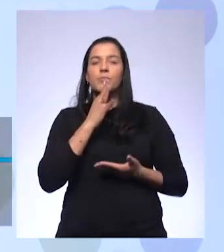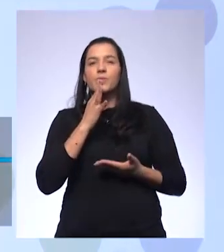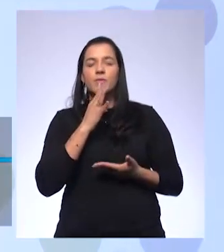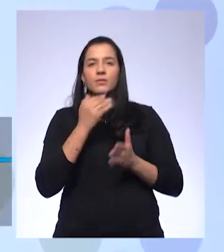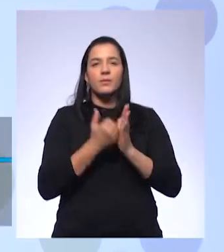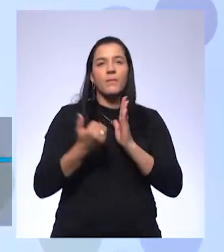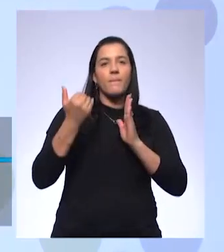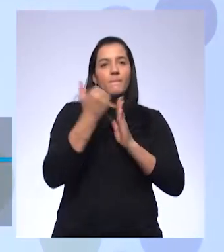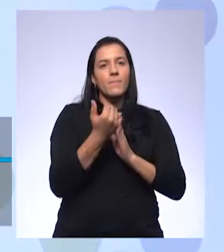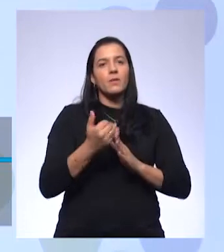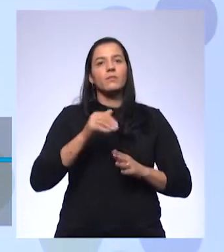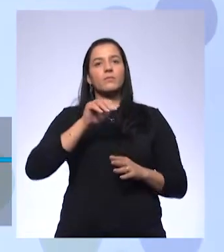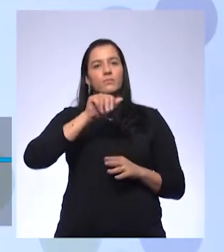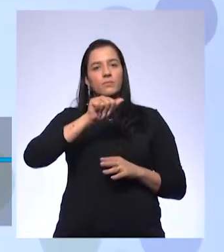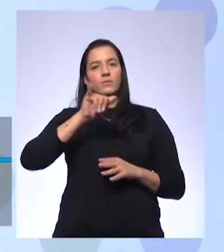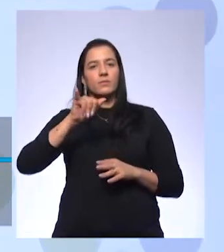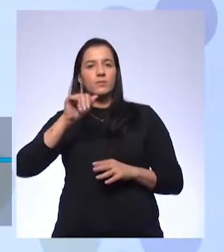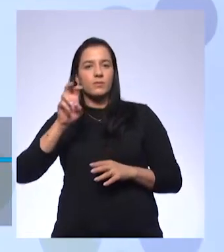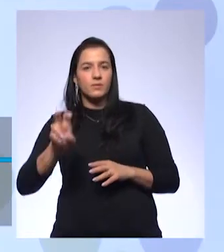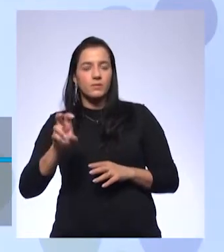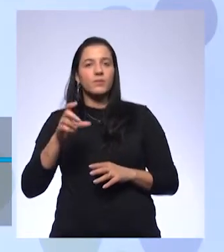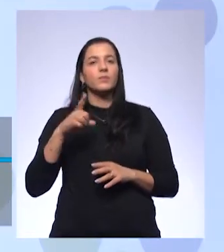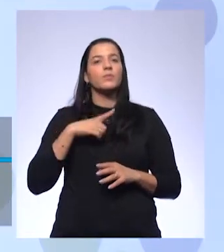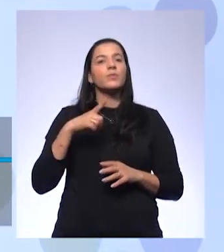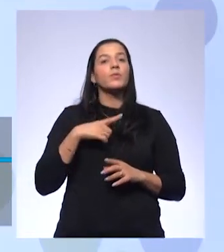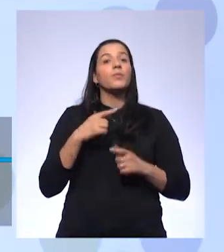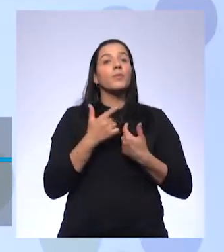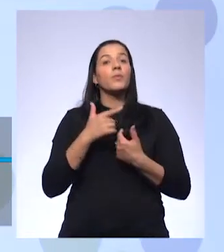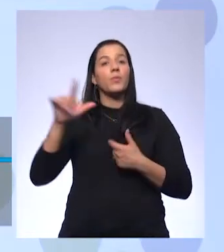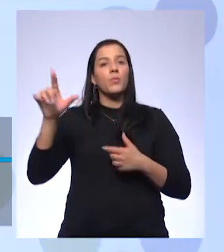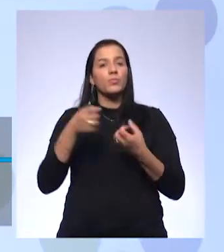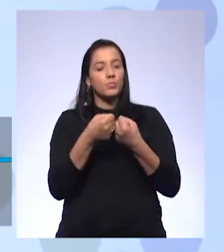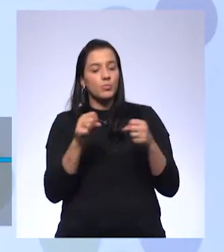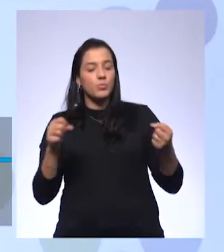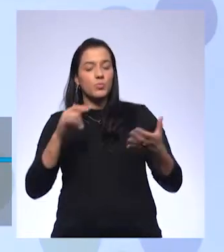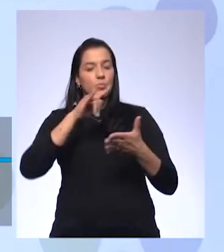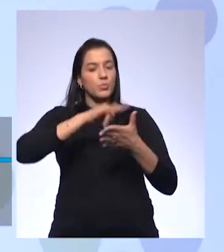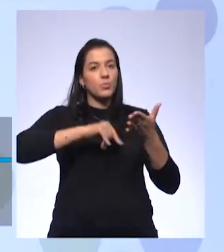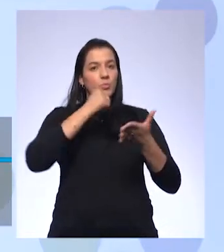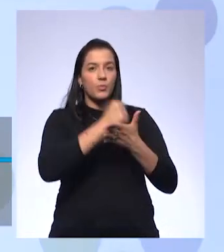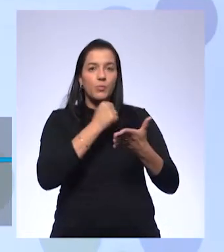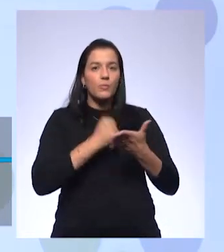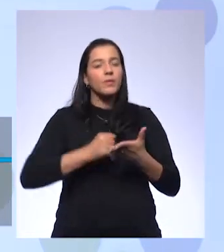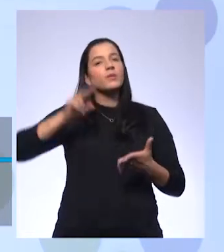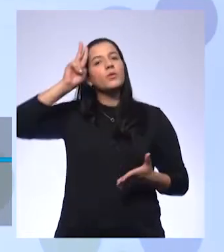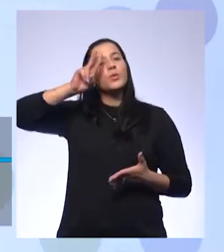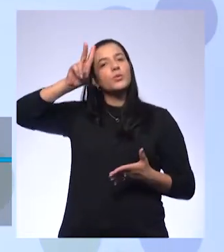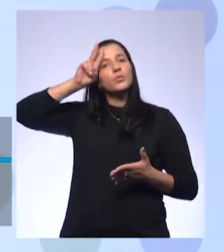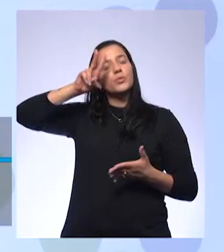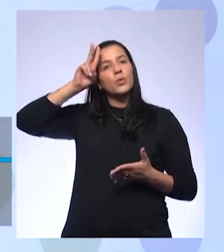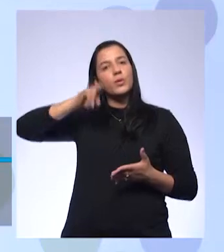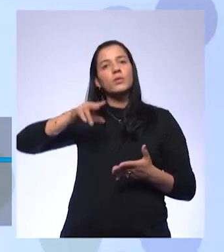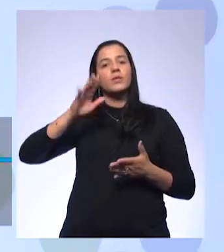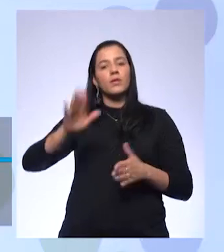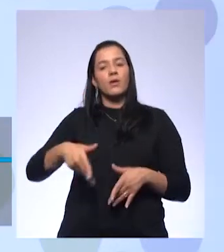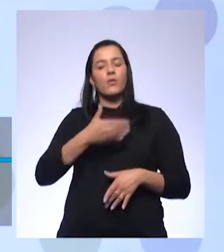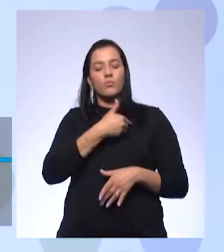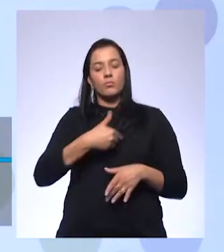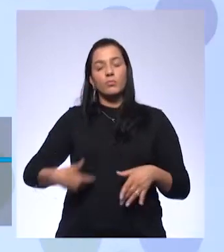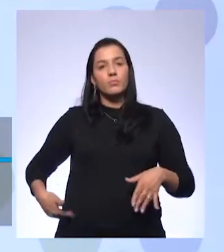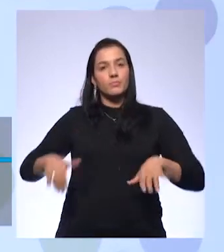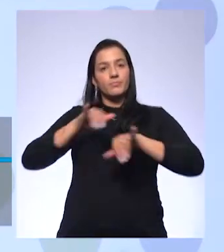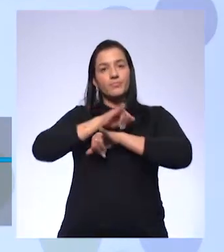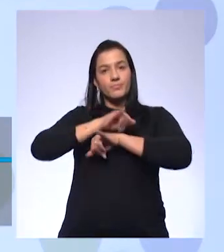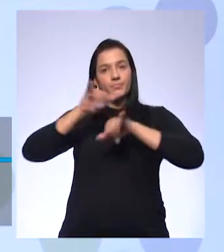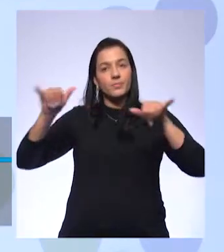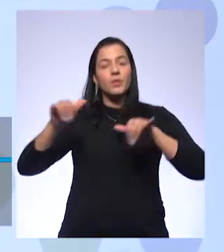do AI-5, vamos fazer agora a apreciação de um documento histórico, que é o pronunciamento oficial do governo militar,